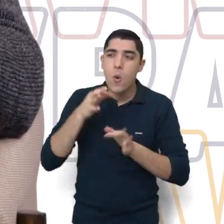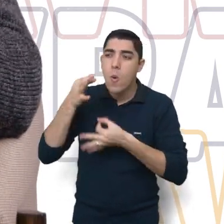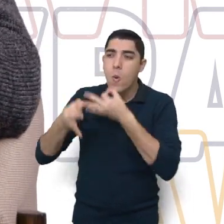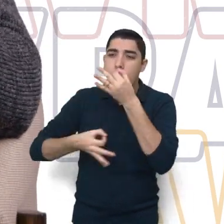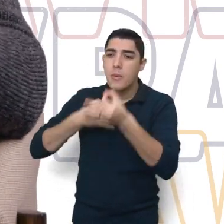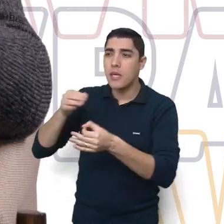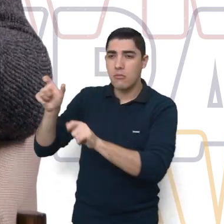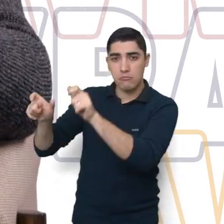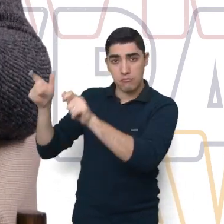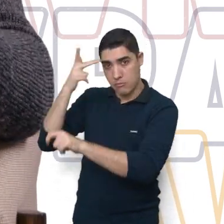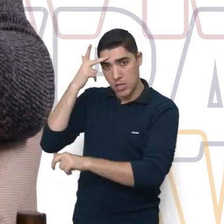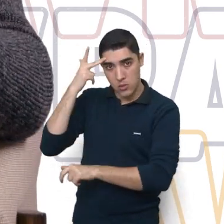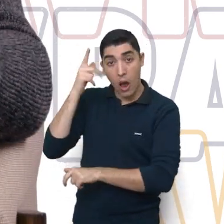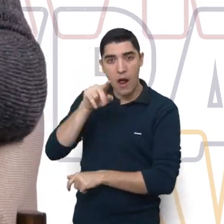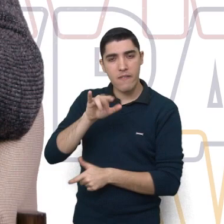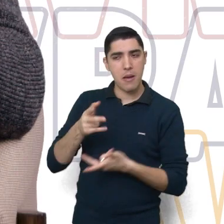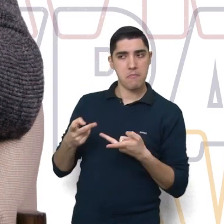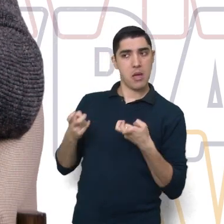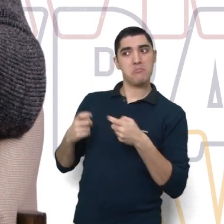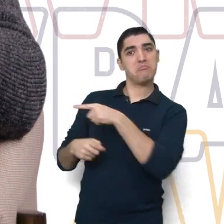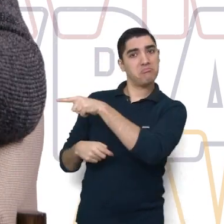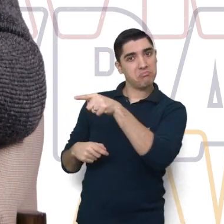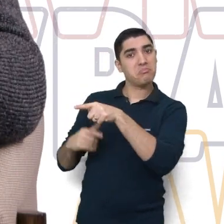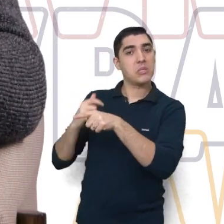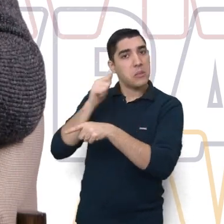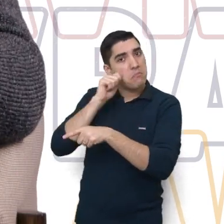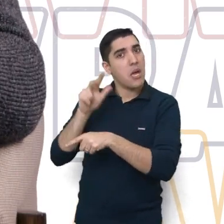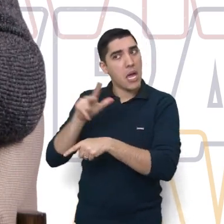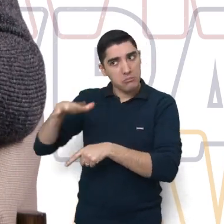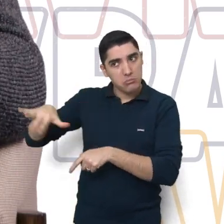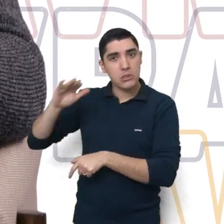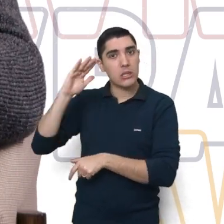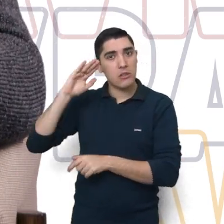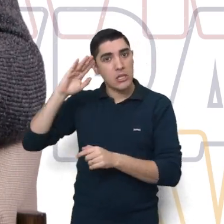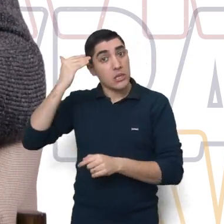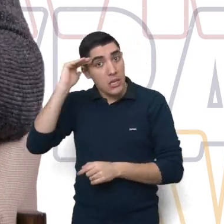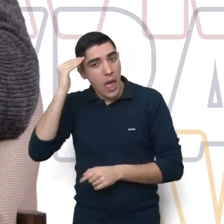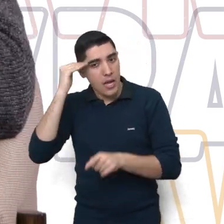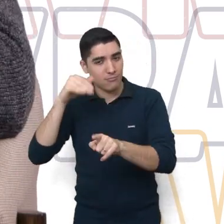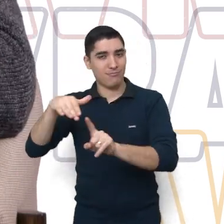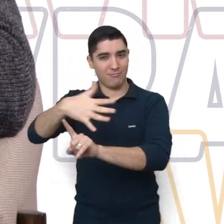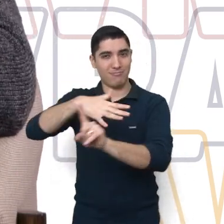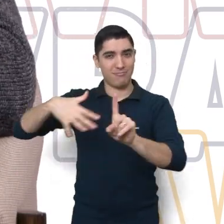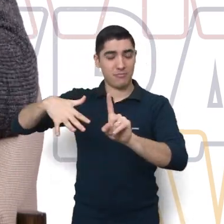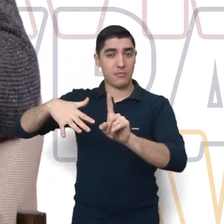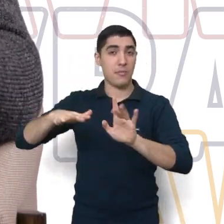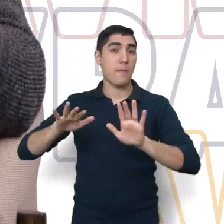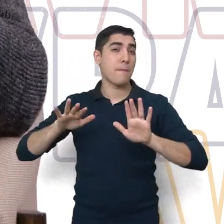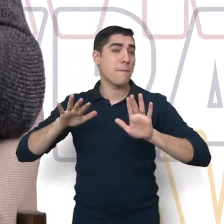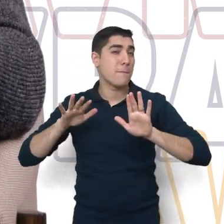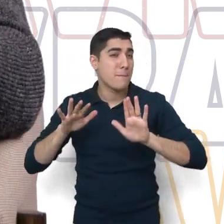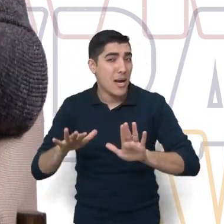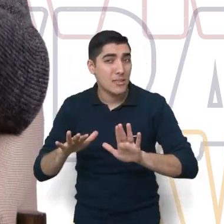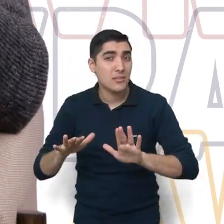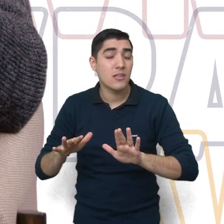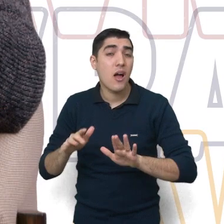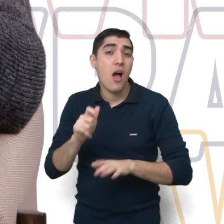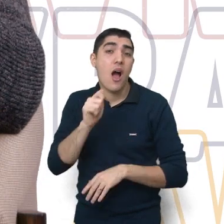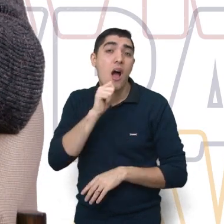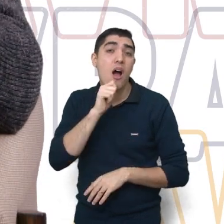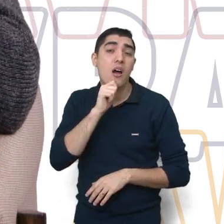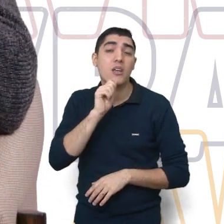uma pesquisa de opinião pública você vai perceber isso daí tá mas o quanto disso